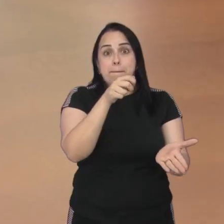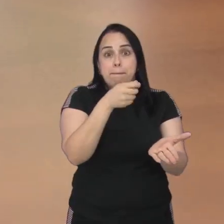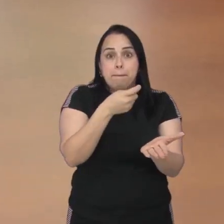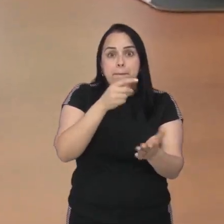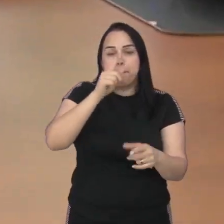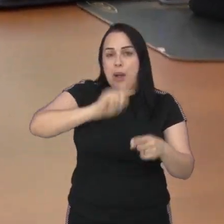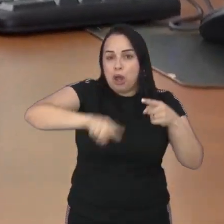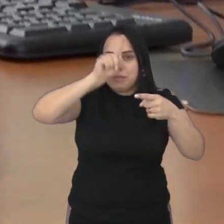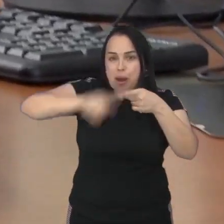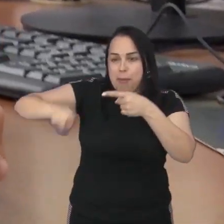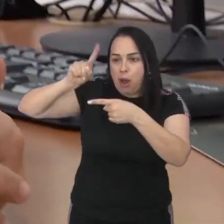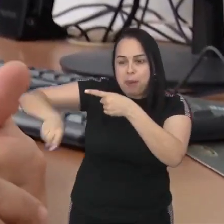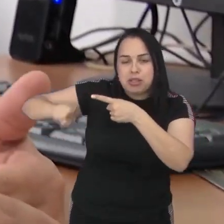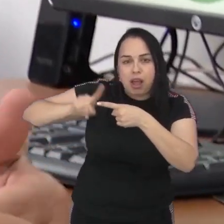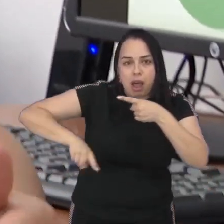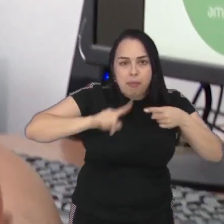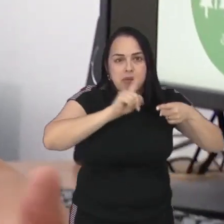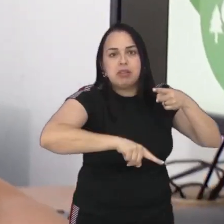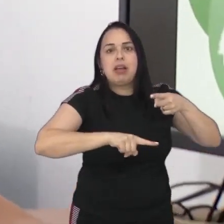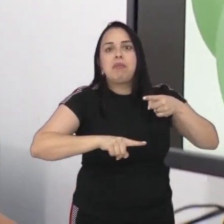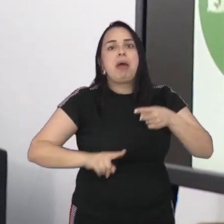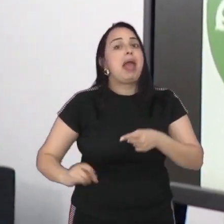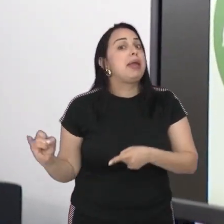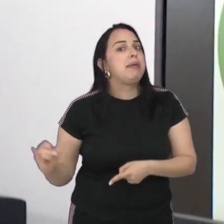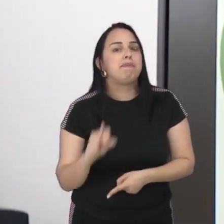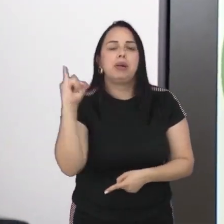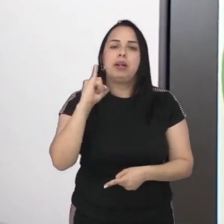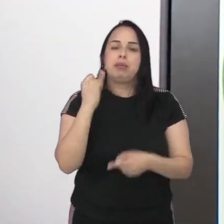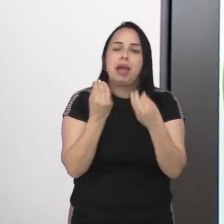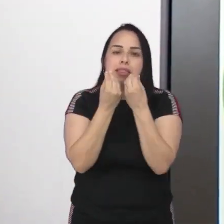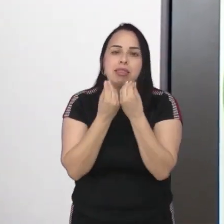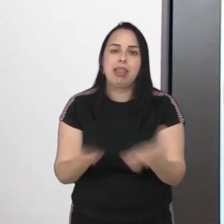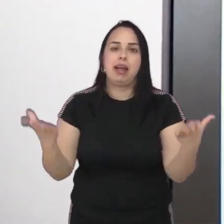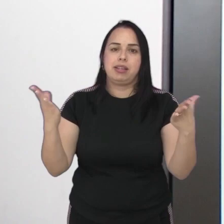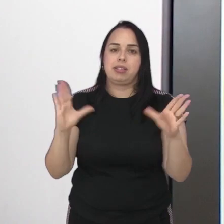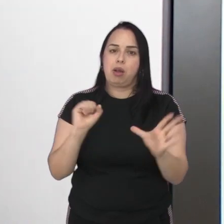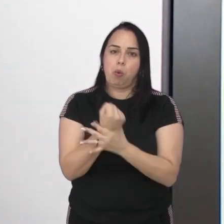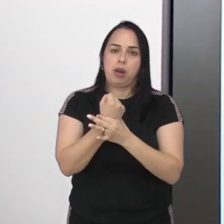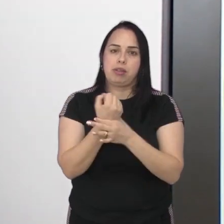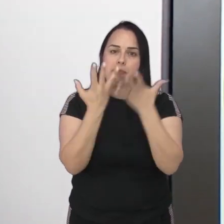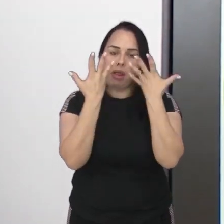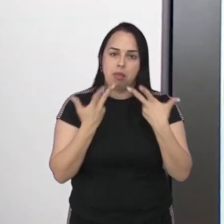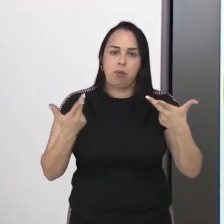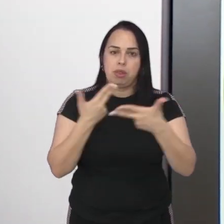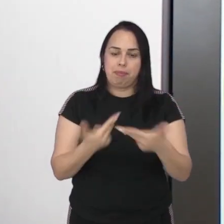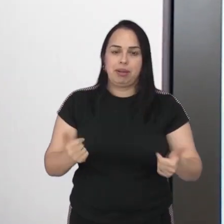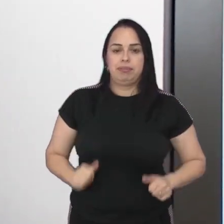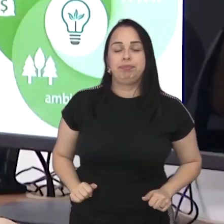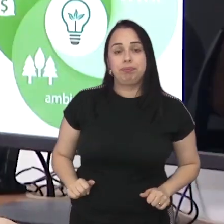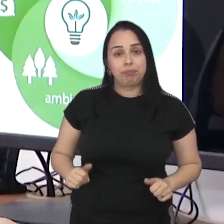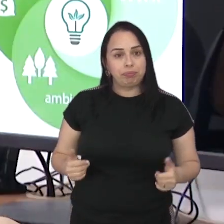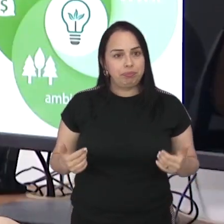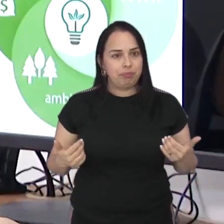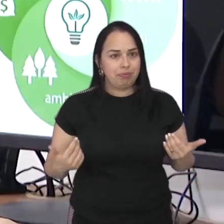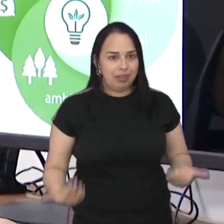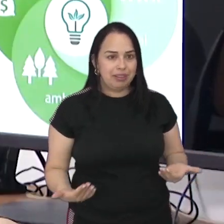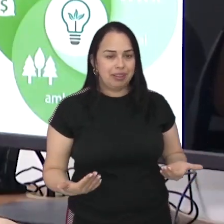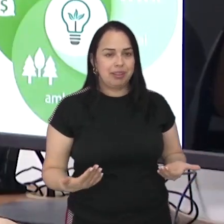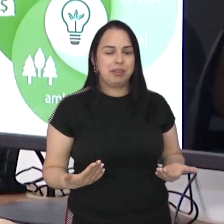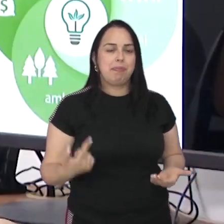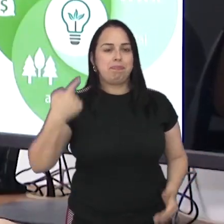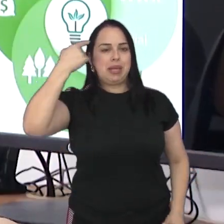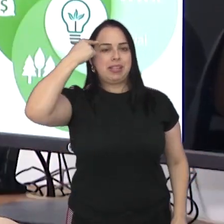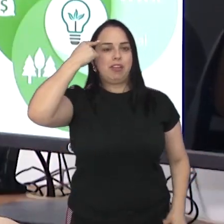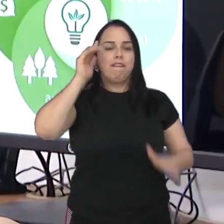restrições, mesmo que no âmbito municipal, é importante para trazer mais segurança para os animais. Então, quando você